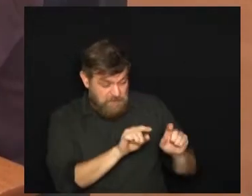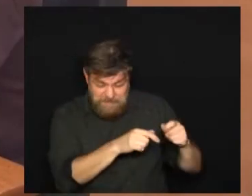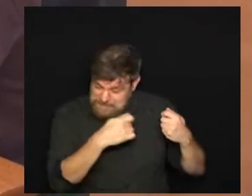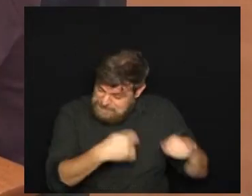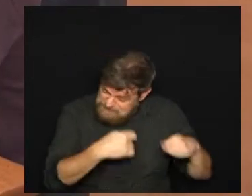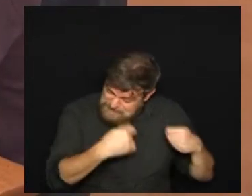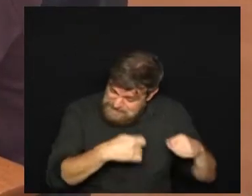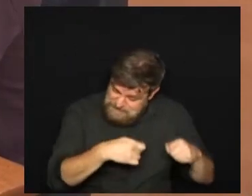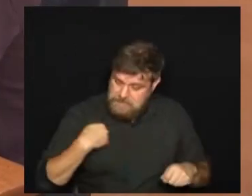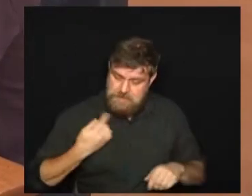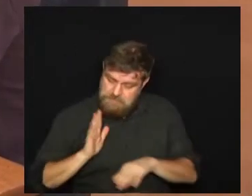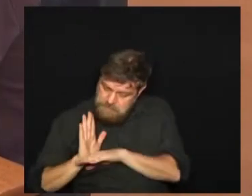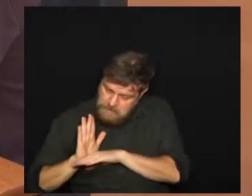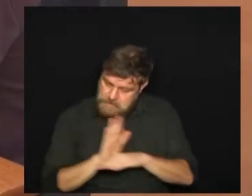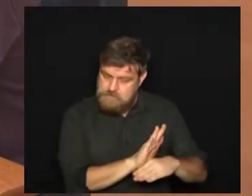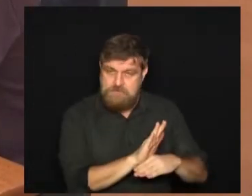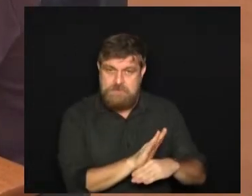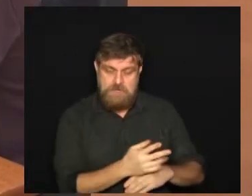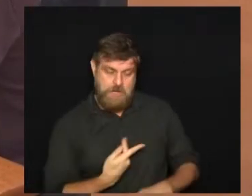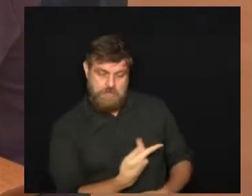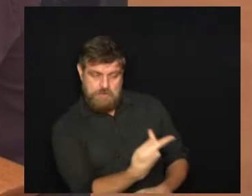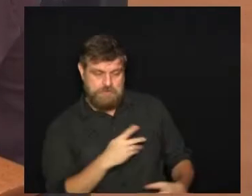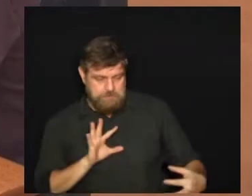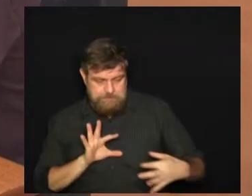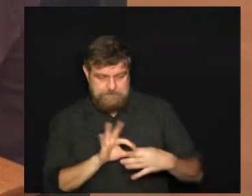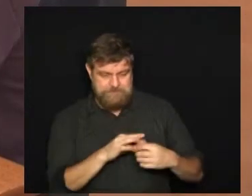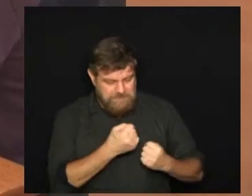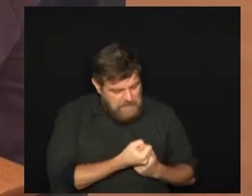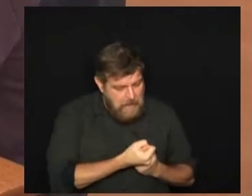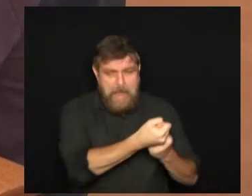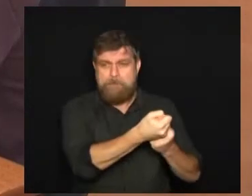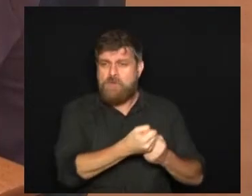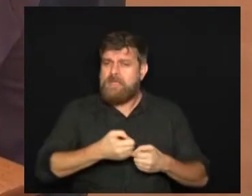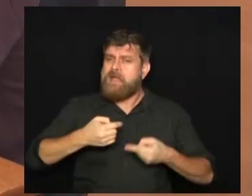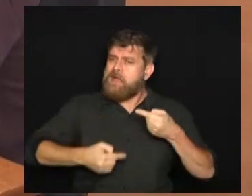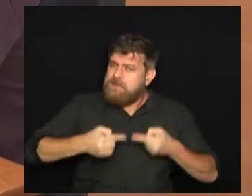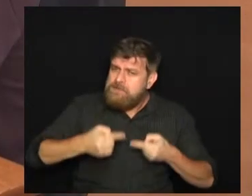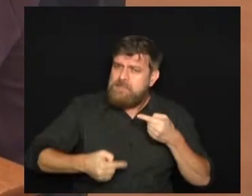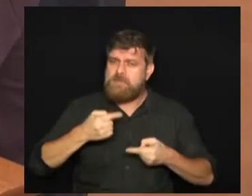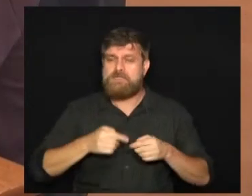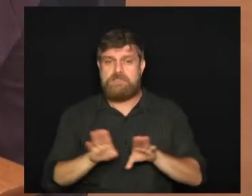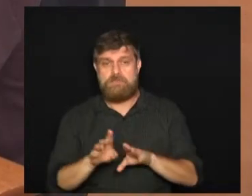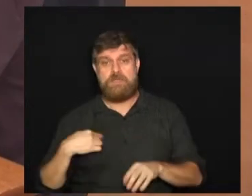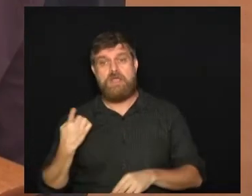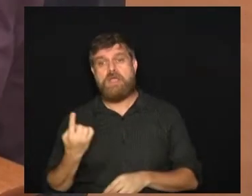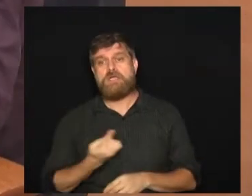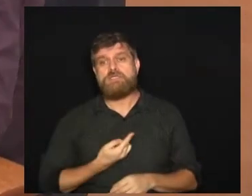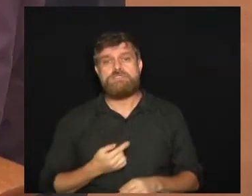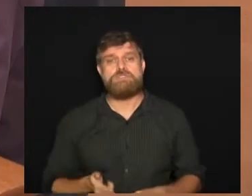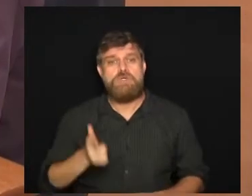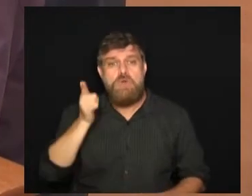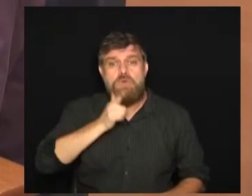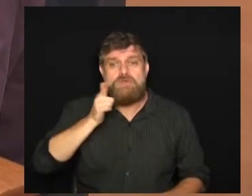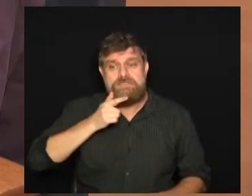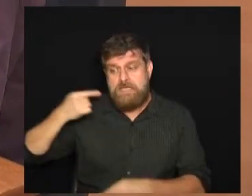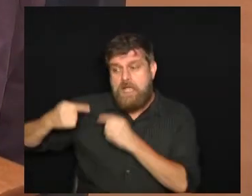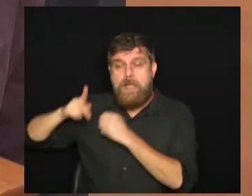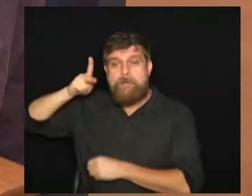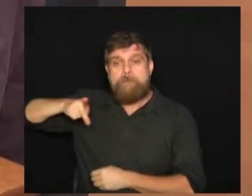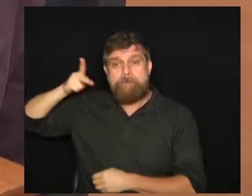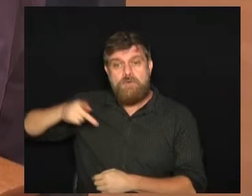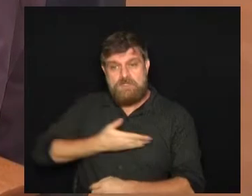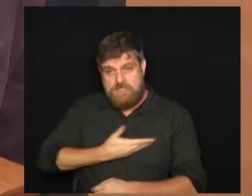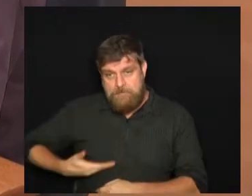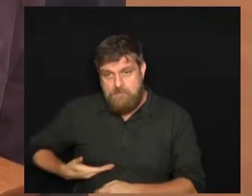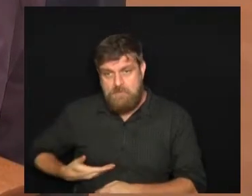precisar, nós estamos juntos aí para apoiar, para debater, para que nós possamos aí fazer políticas públicas aqui para